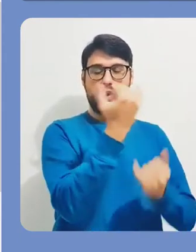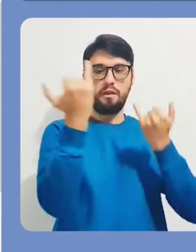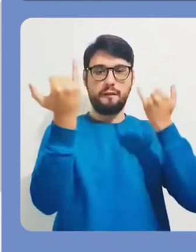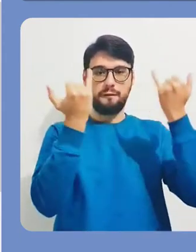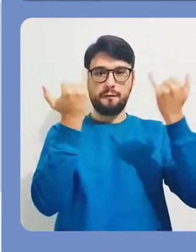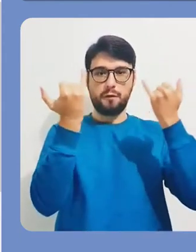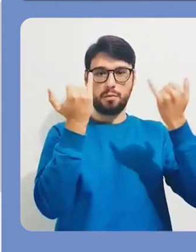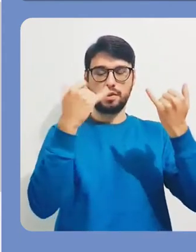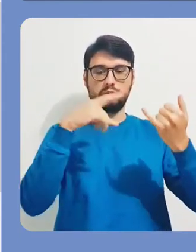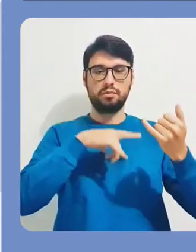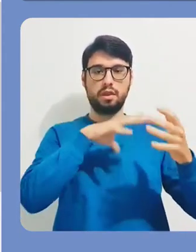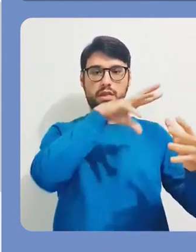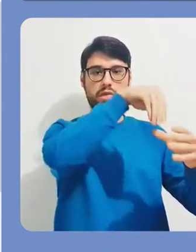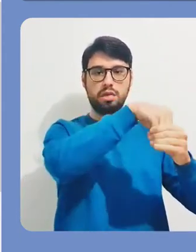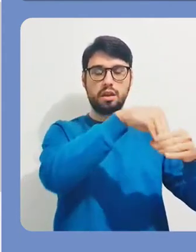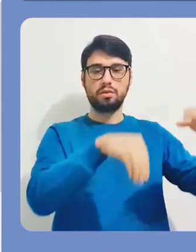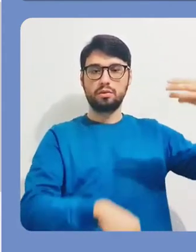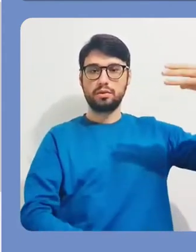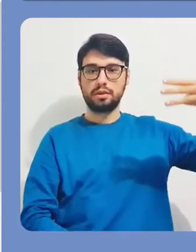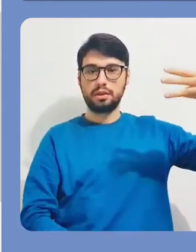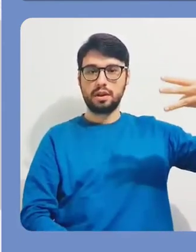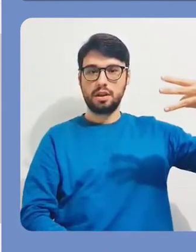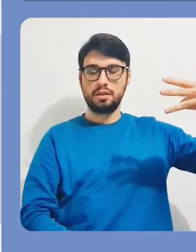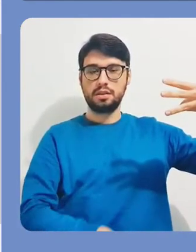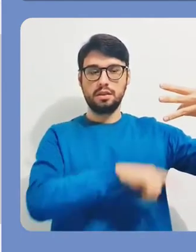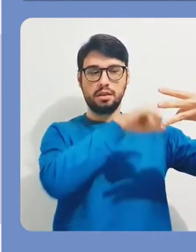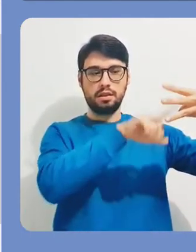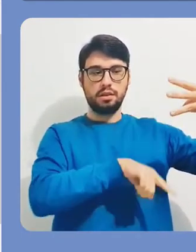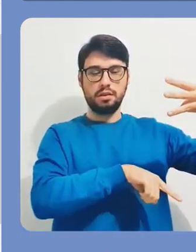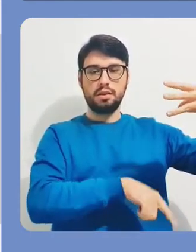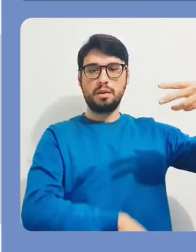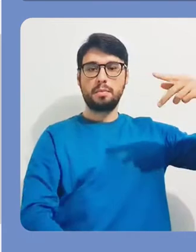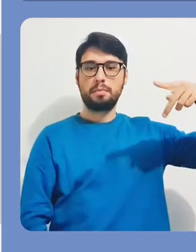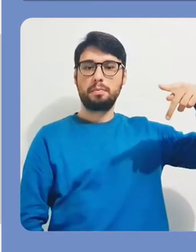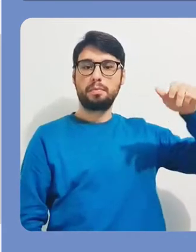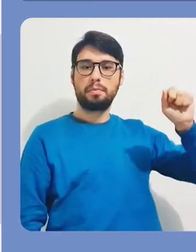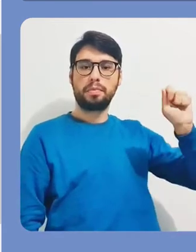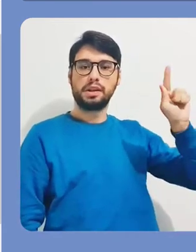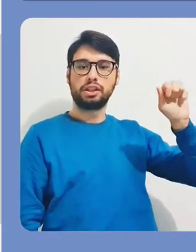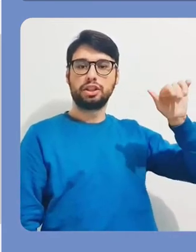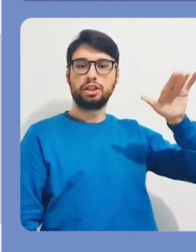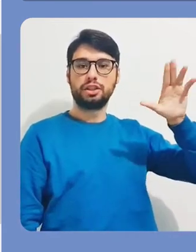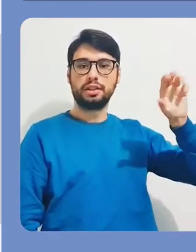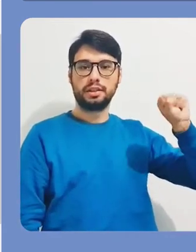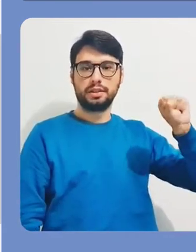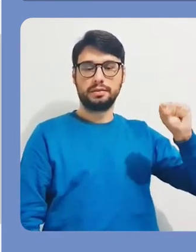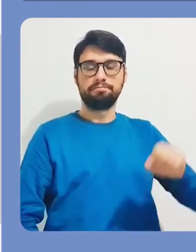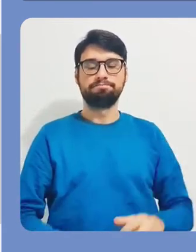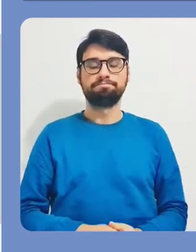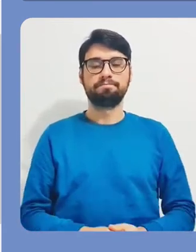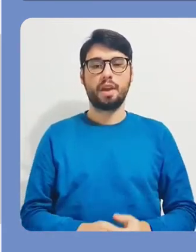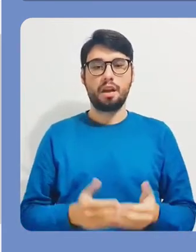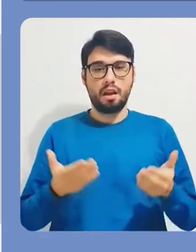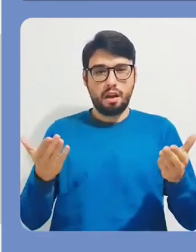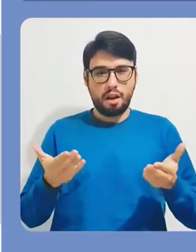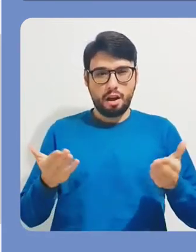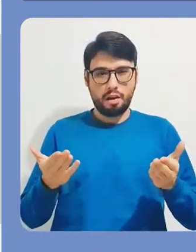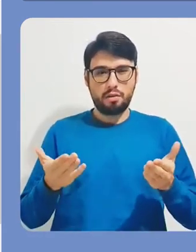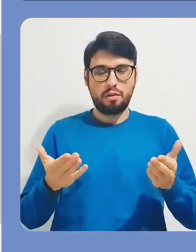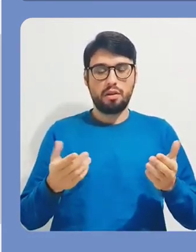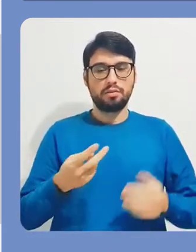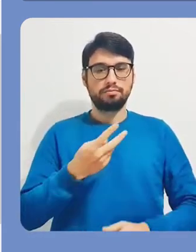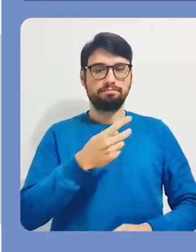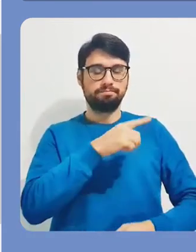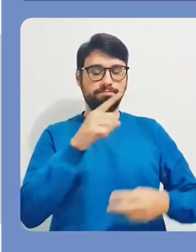Pronto, então agora eu já vinculei essas três páginas nesse menu que eu chamei de informações. Eu vou adicionar